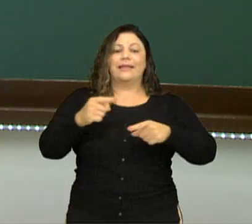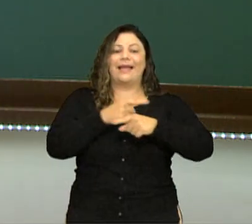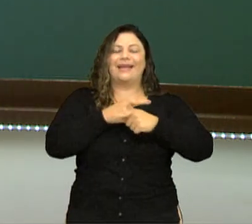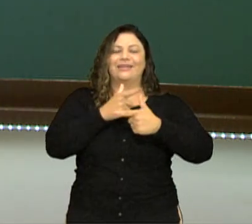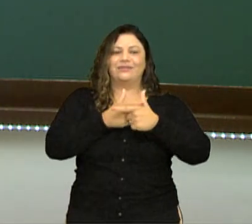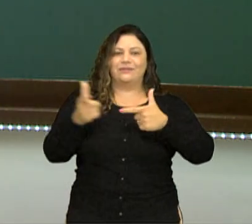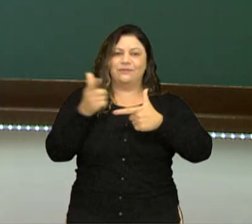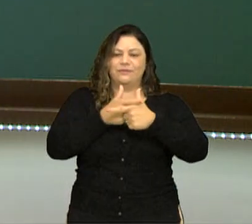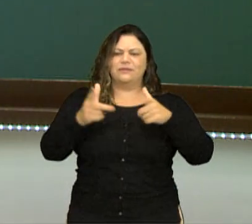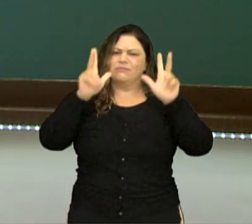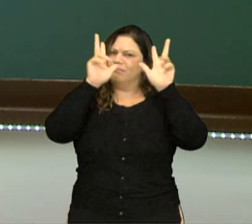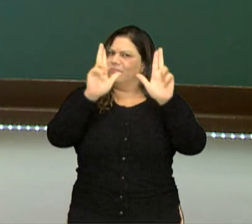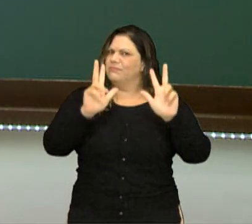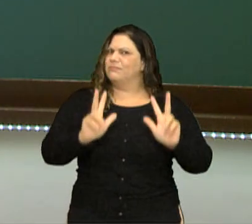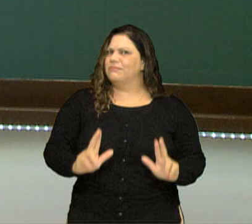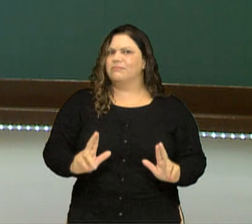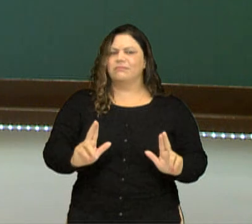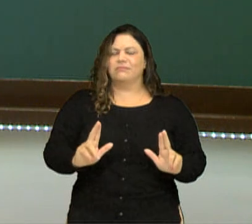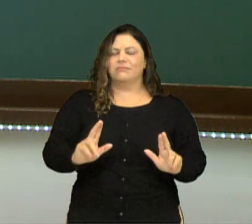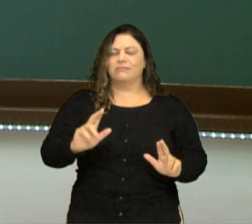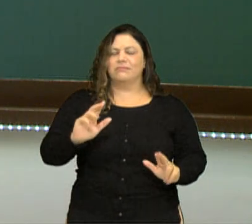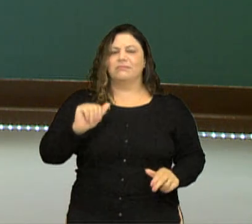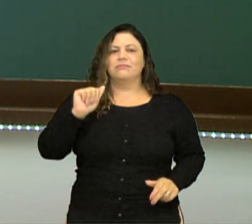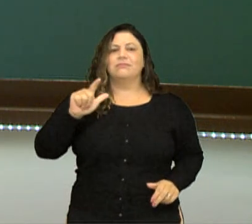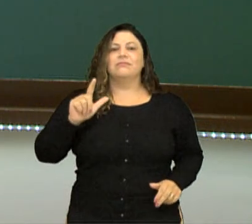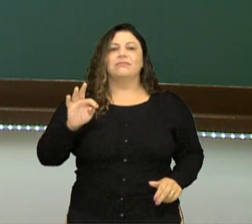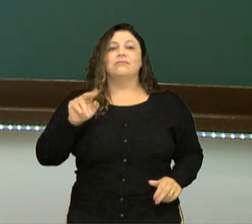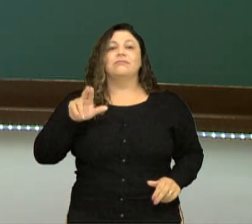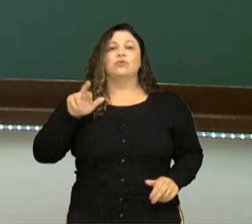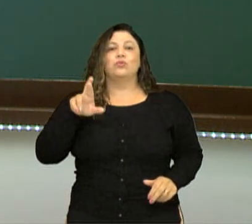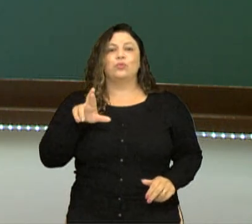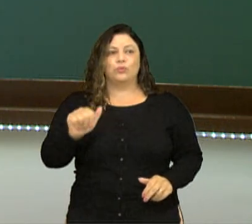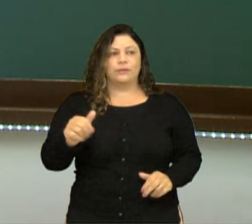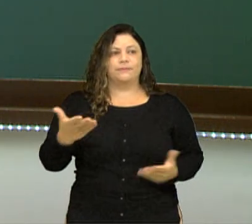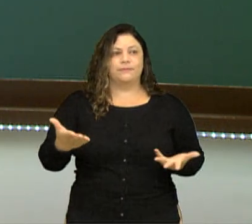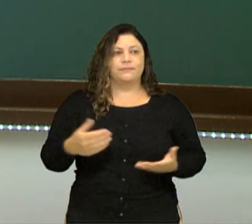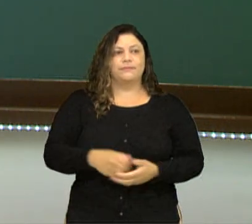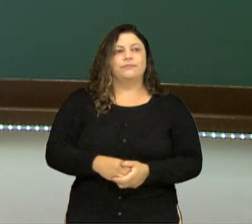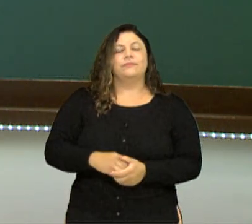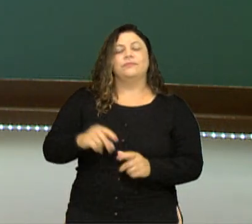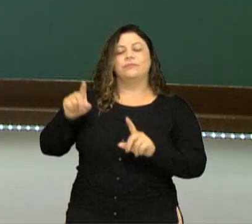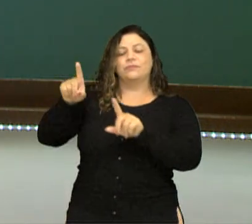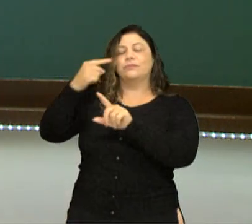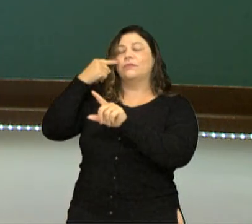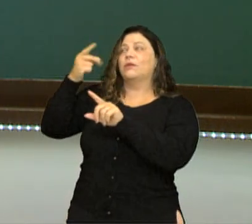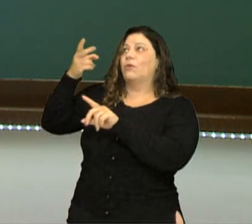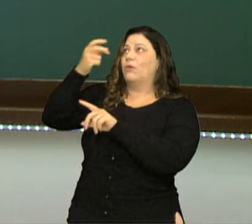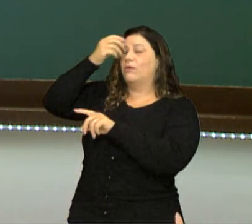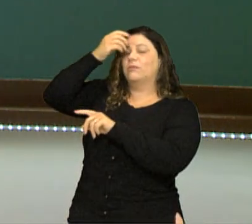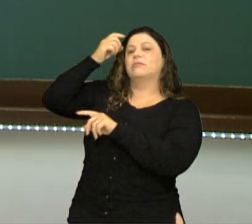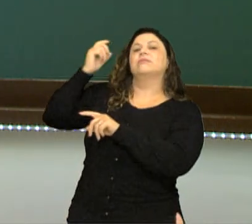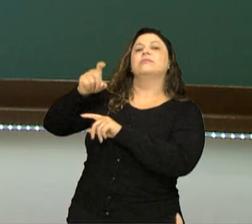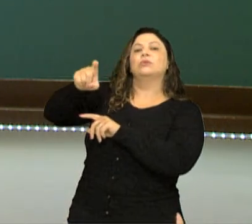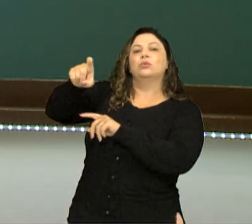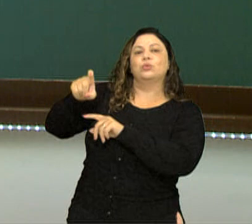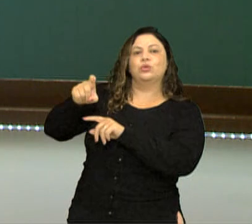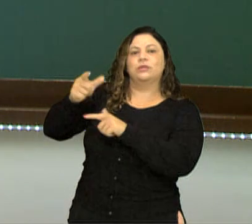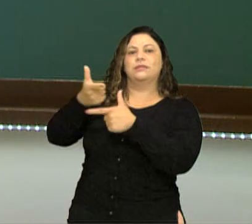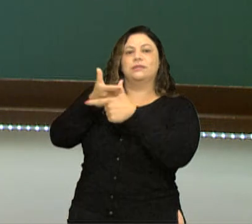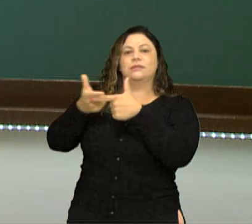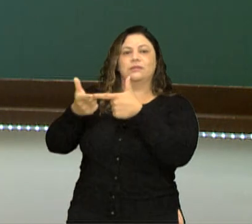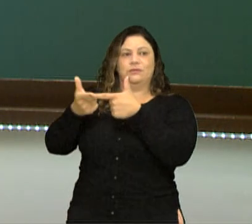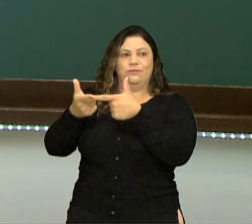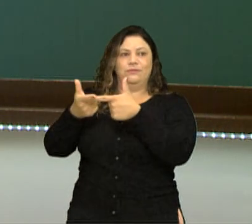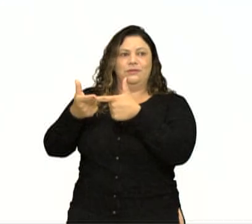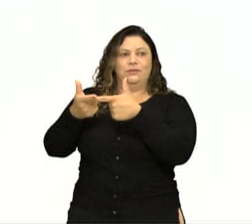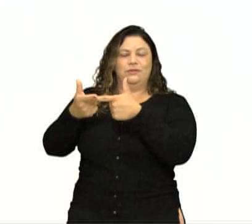ser igual à proporção das alturas. Então, se você pegou o lado do grande, que é x, dividindo pelo